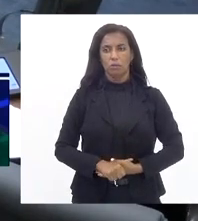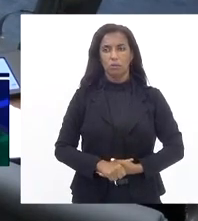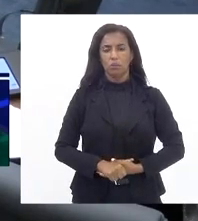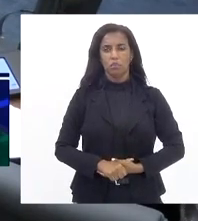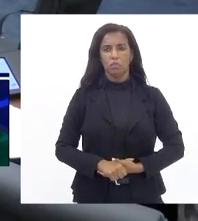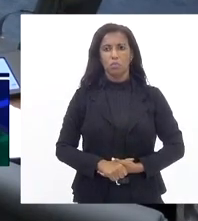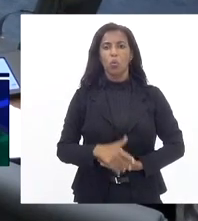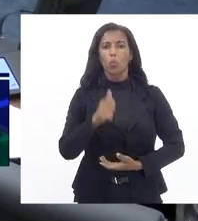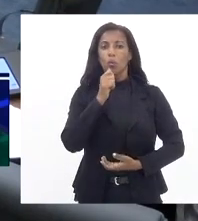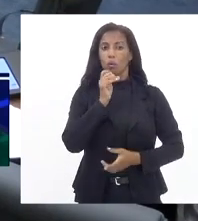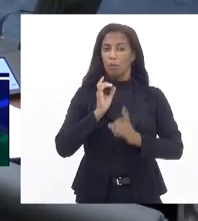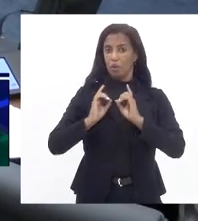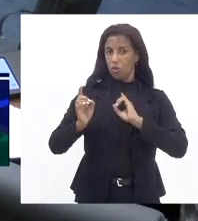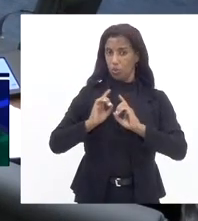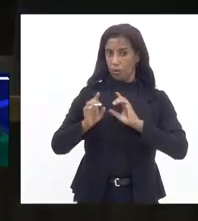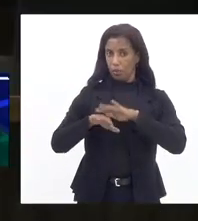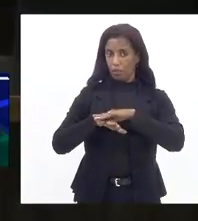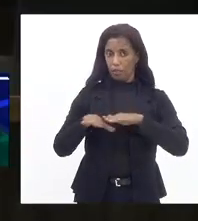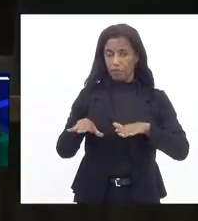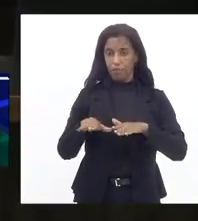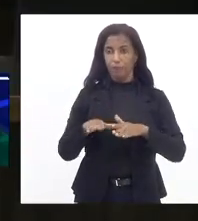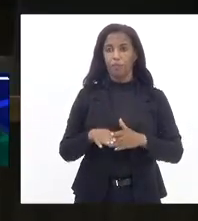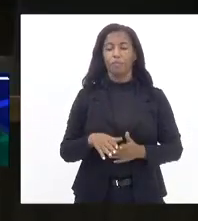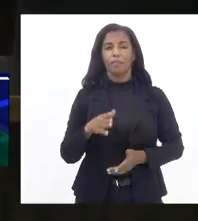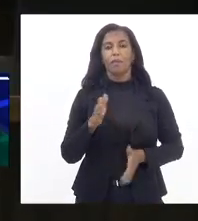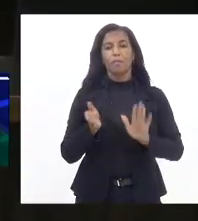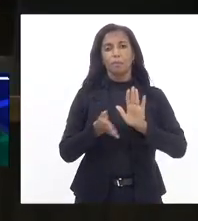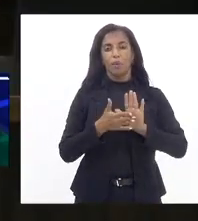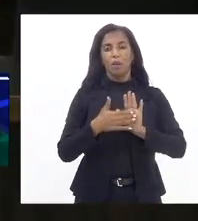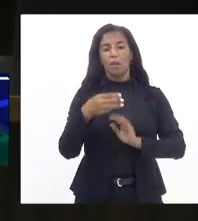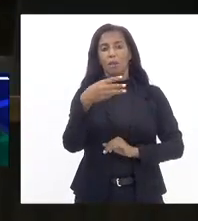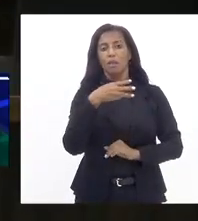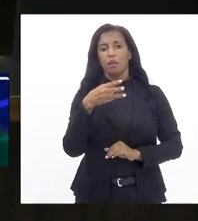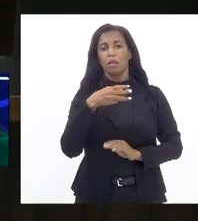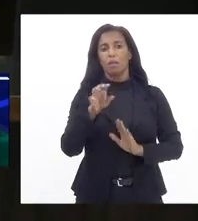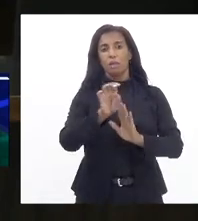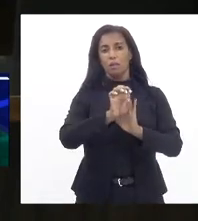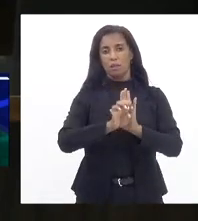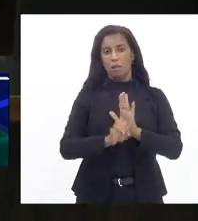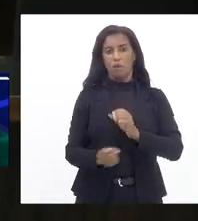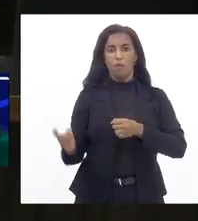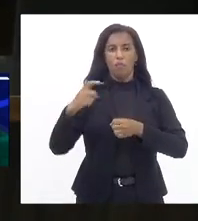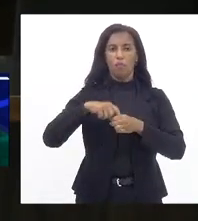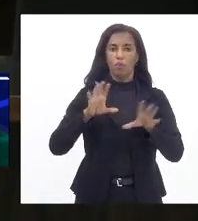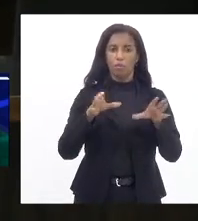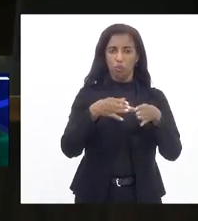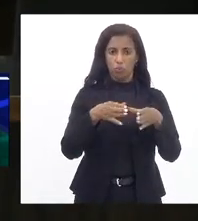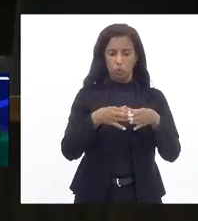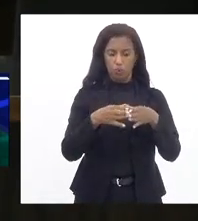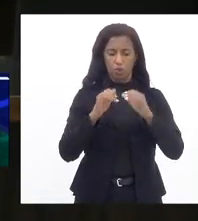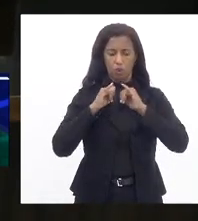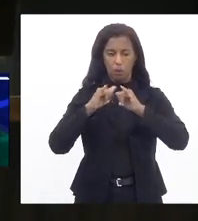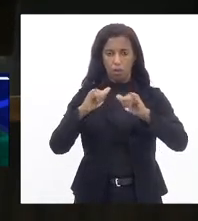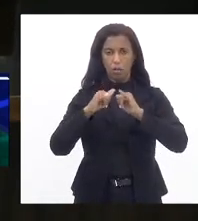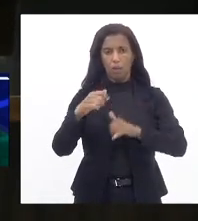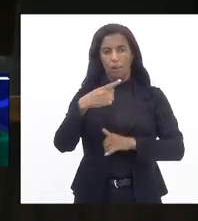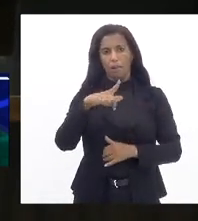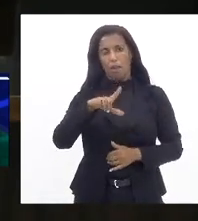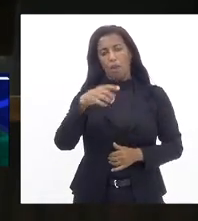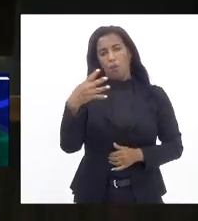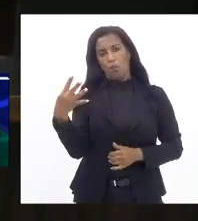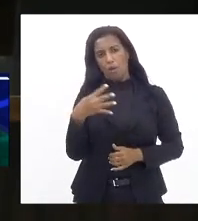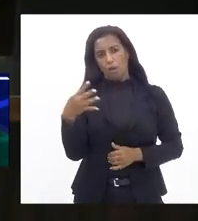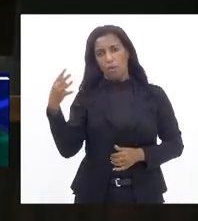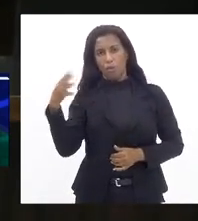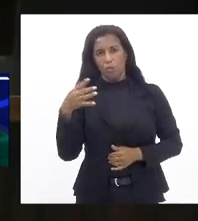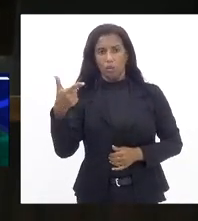Não havendo quem queira discutir, encerra a discussão. O presente proposta recebeu 36 emendas e retorna às comissões. Anuncio o projeto de lei